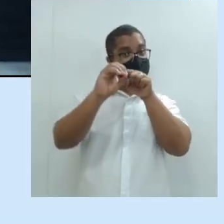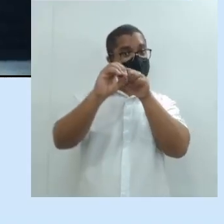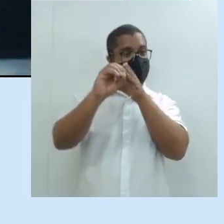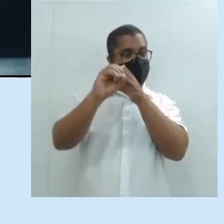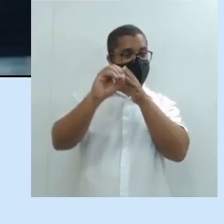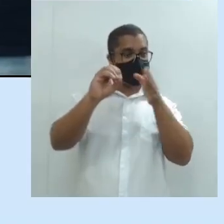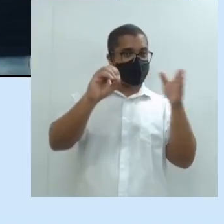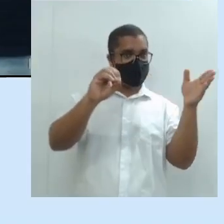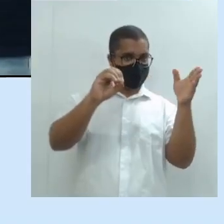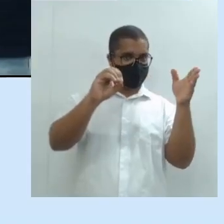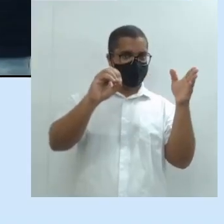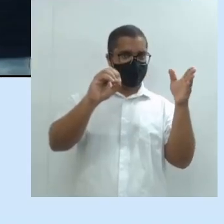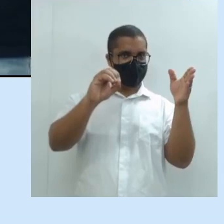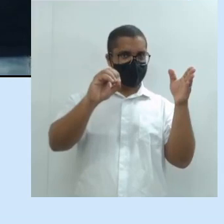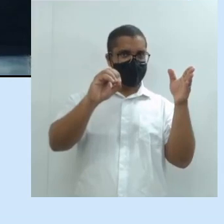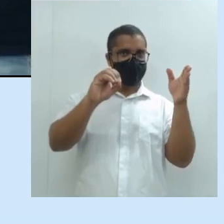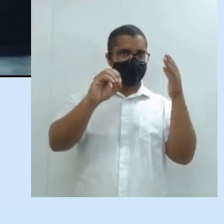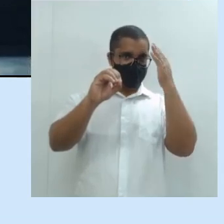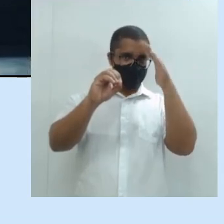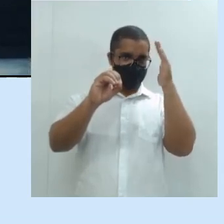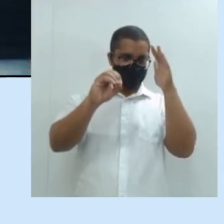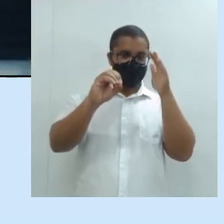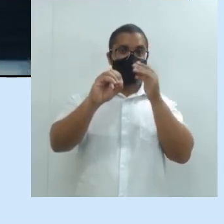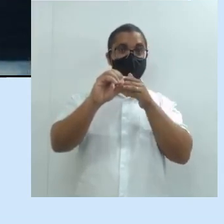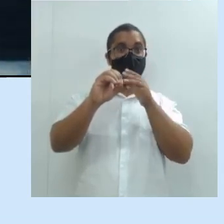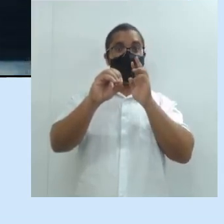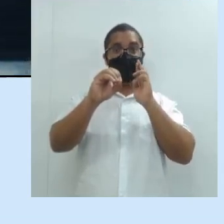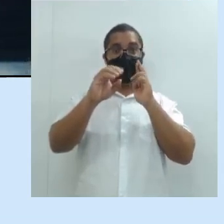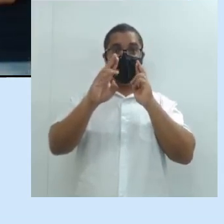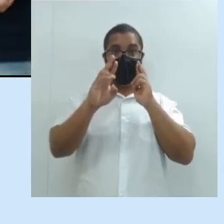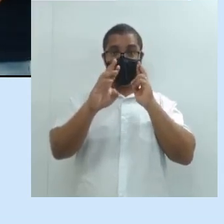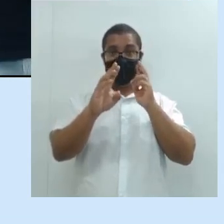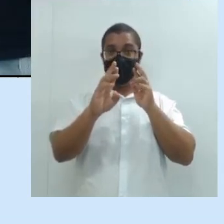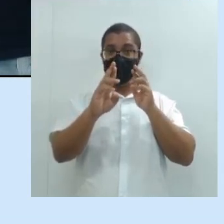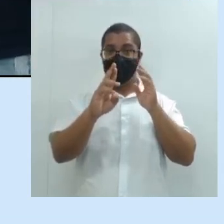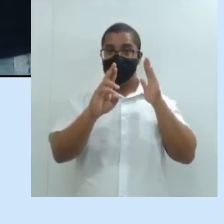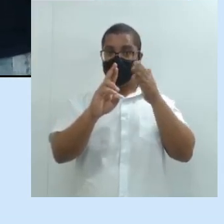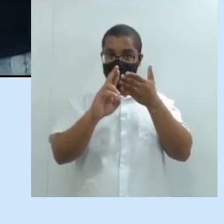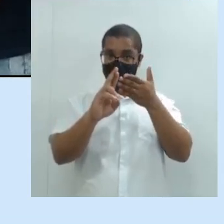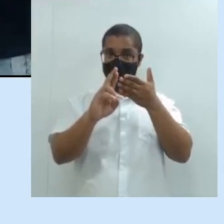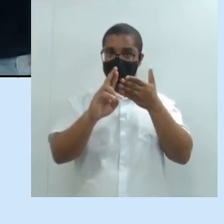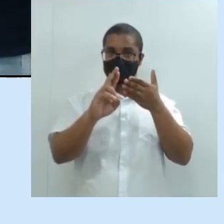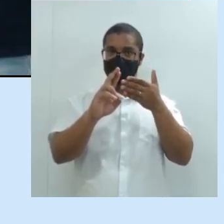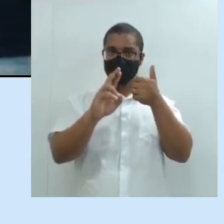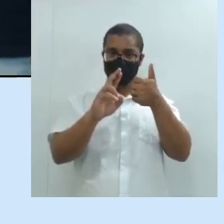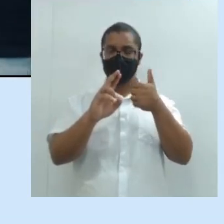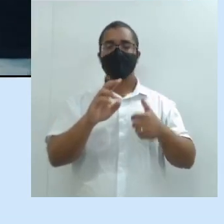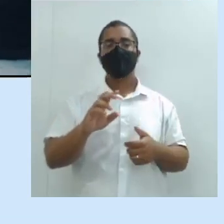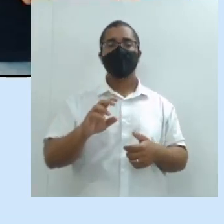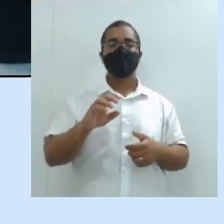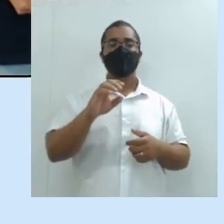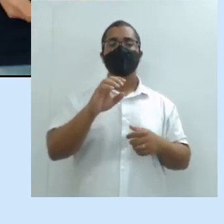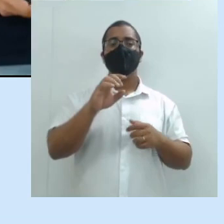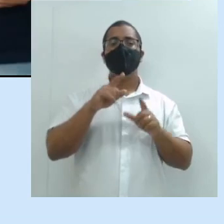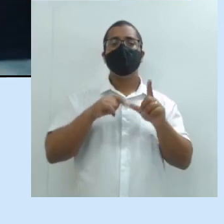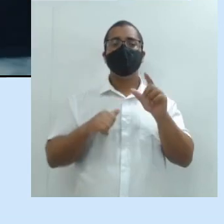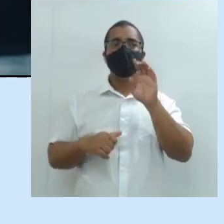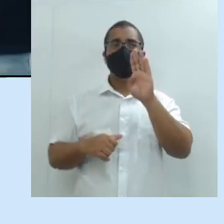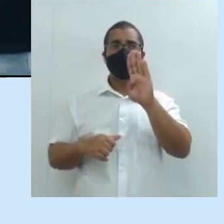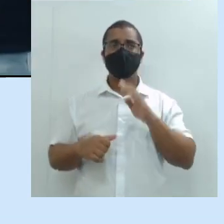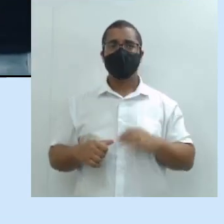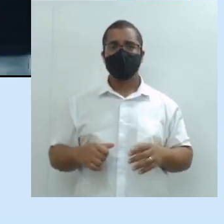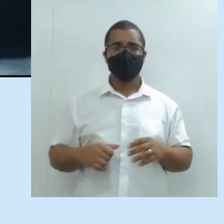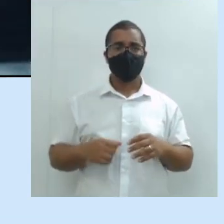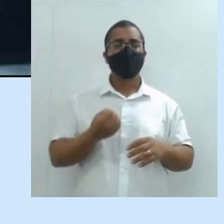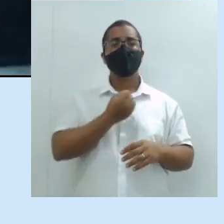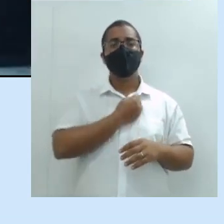bom? Do zero, se liga aí. O zero é o nosso referencial. Ficou claro? Agora a letra B. O